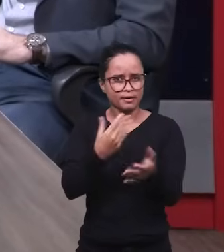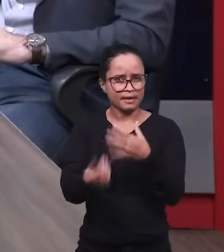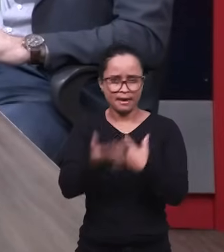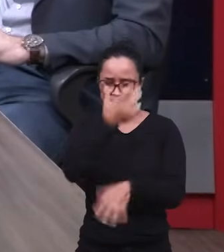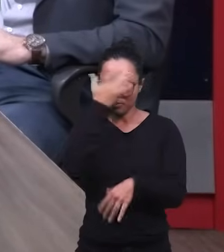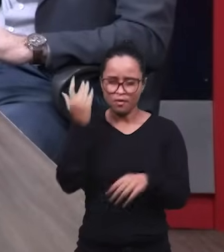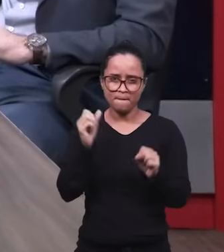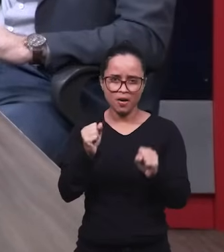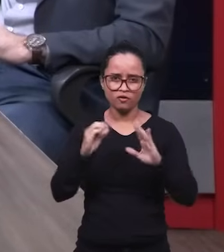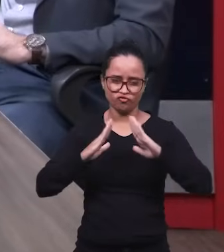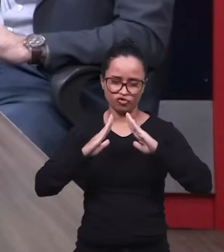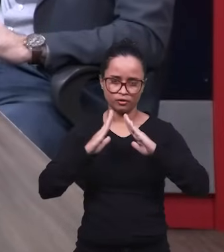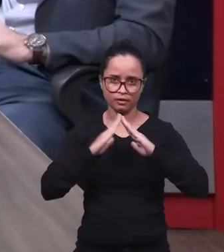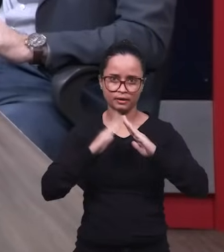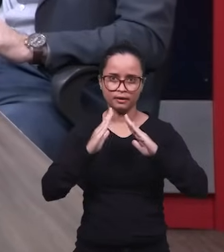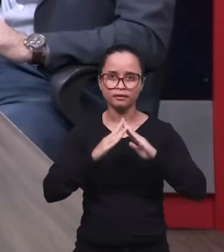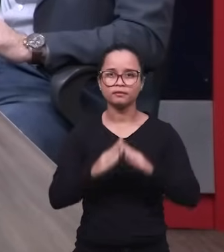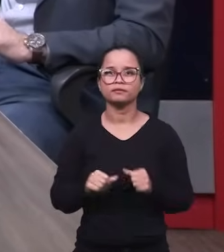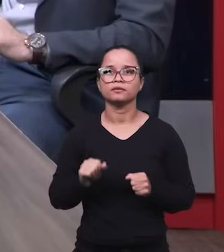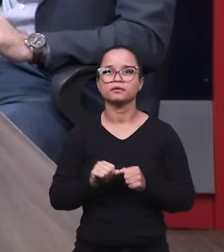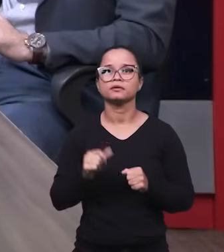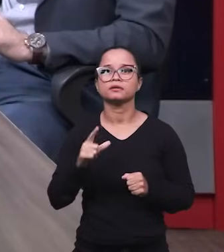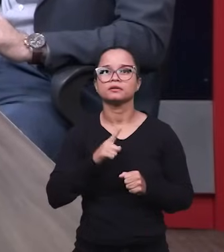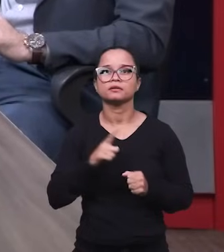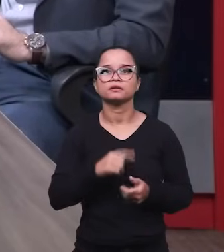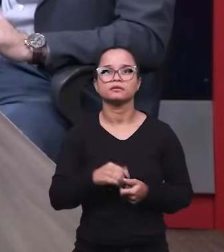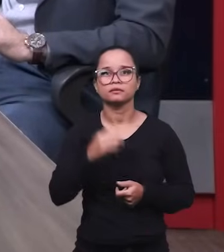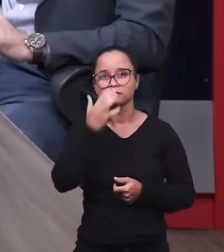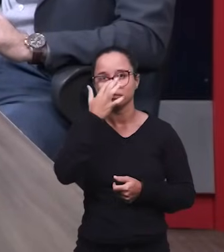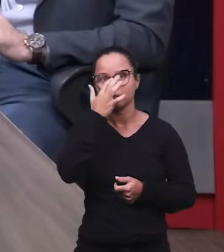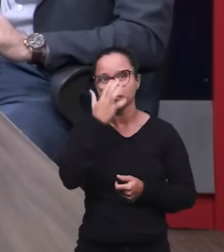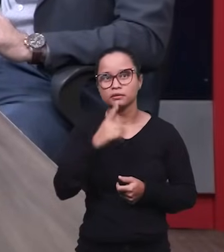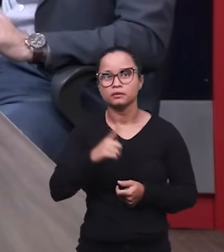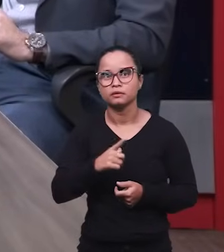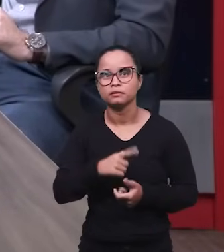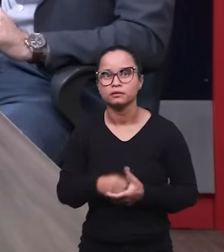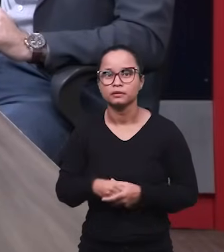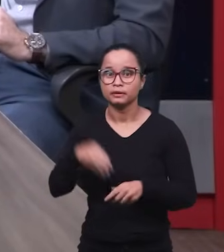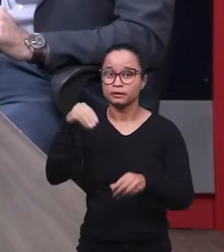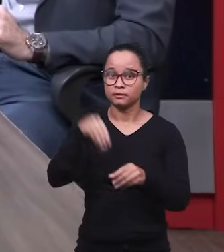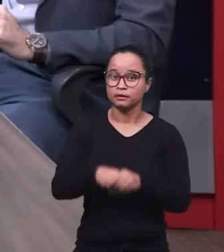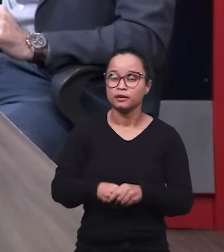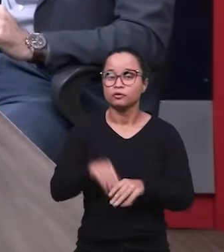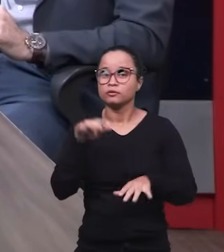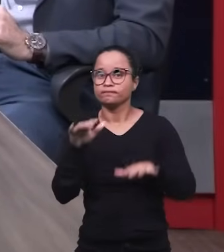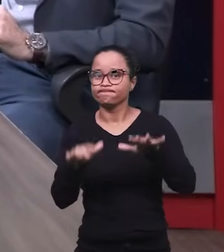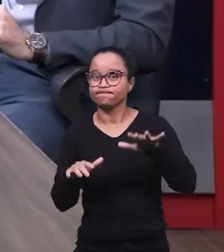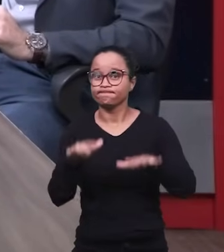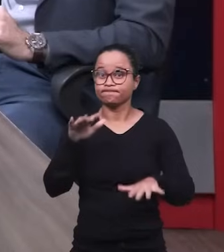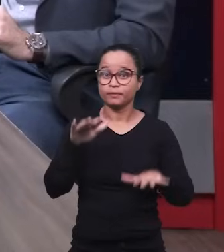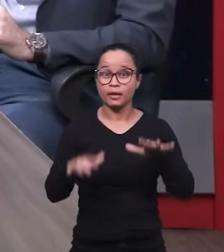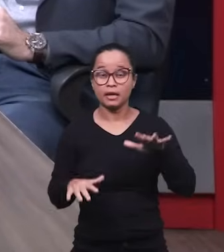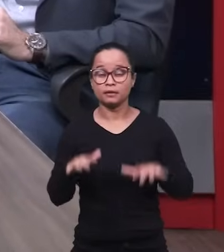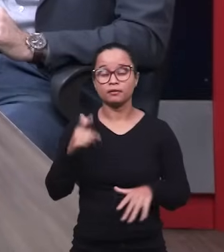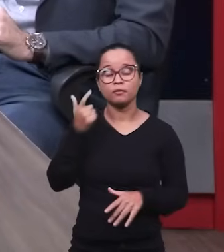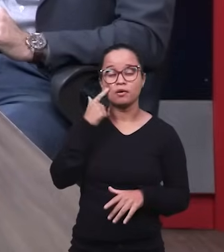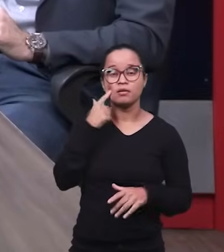fazer, né, em casa, e é a questão do trem, né? Isso dentro da relatividade, para mostrar como que